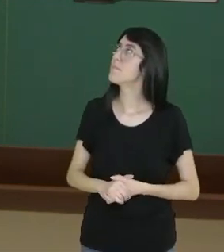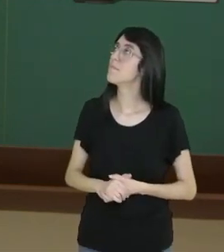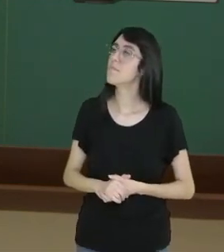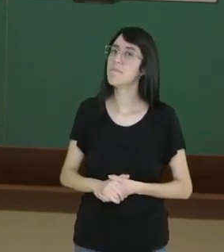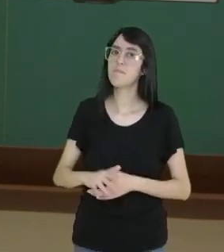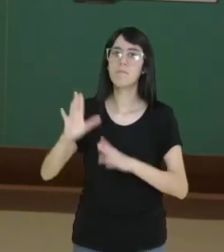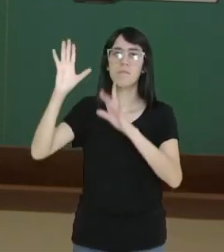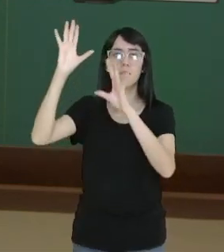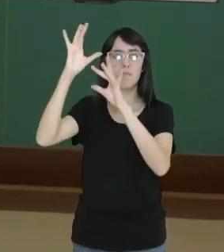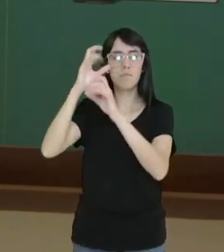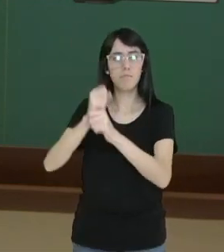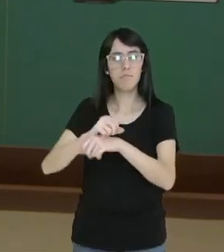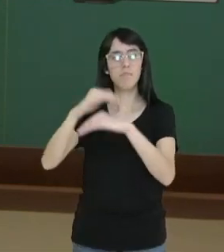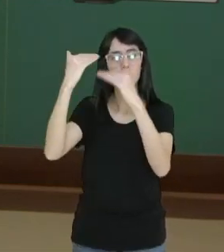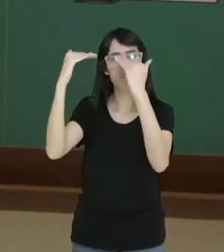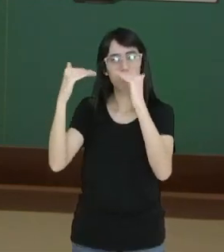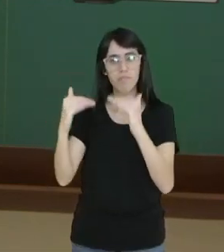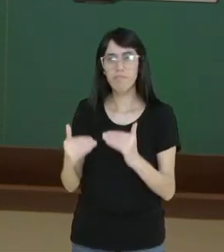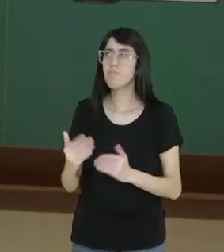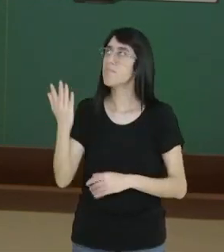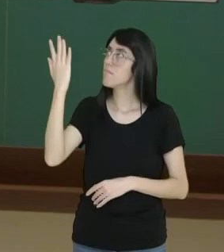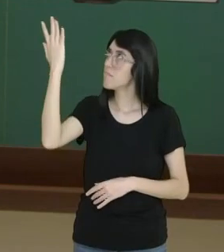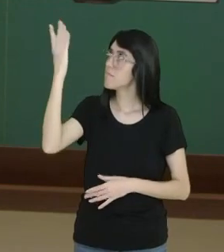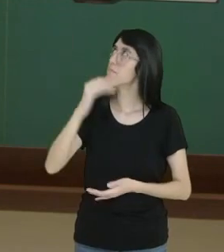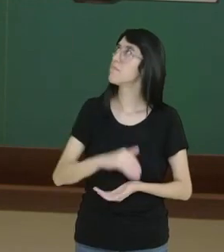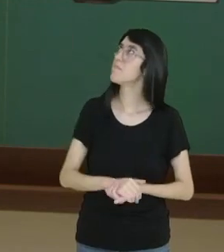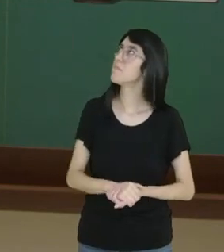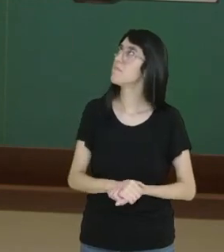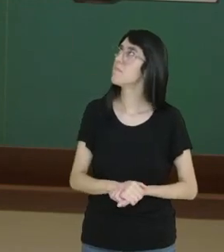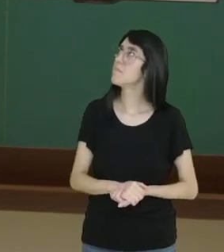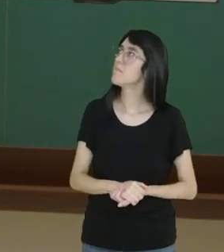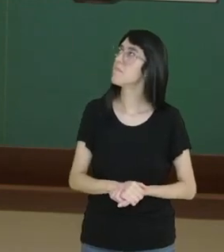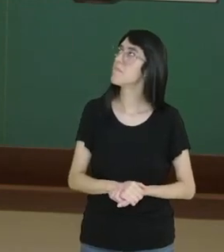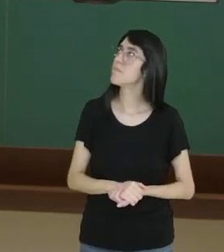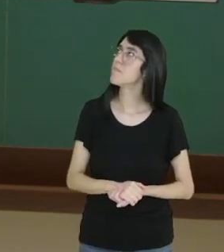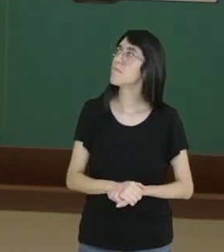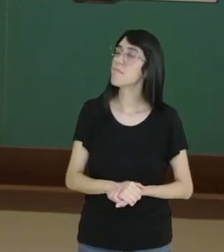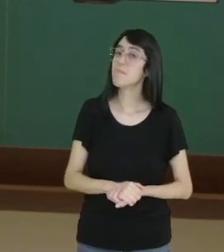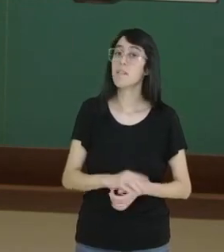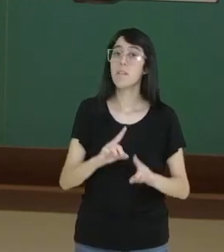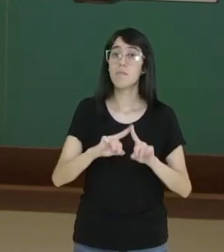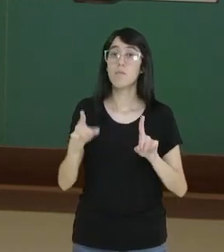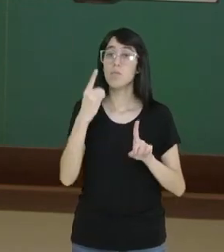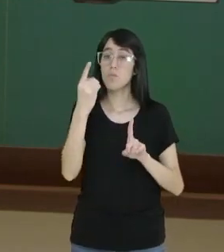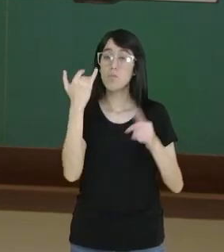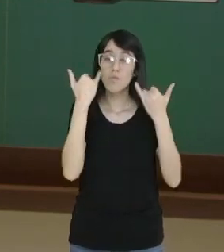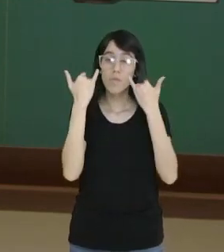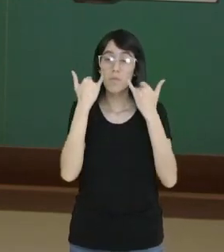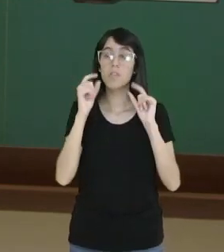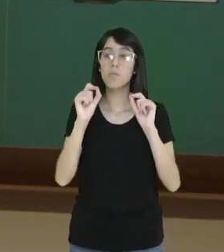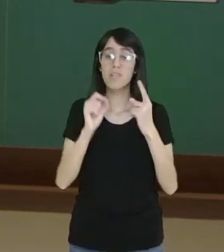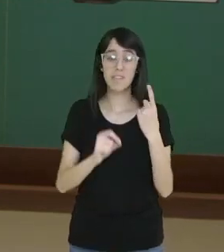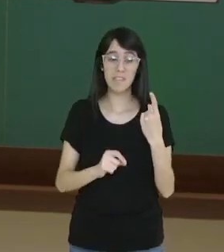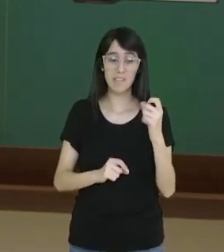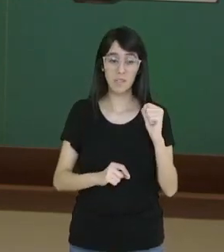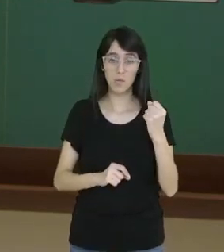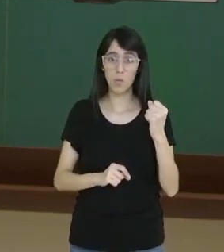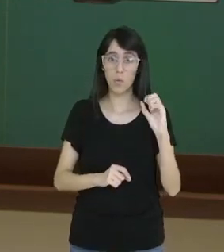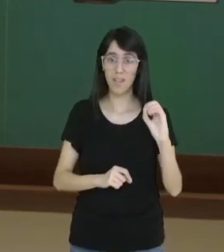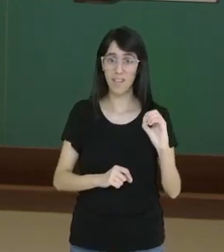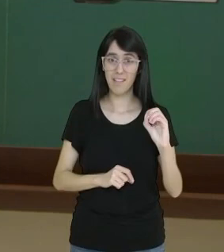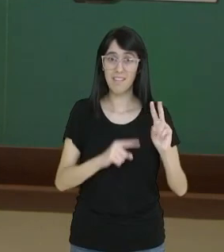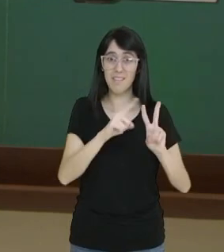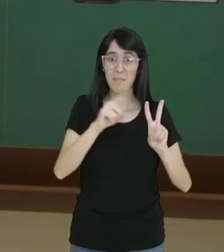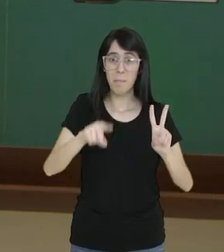12, 144, 6, 36, somando 180. Só tem um detalhe, 180 ali não é uma raiz